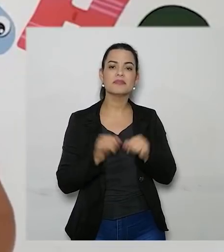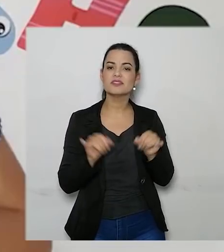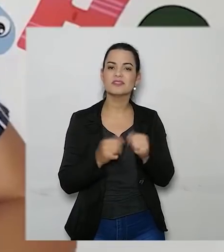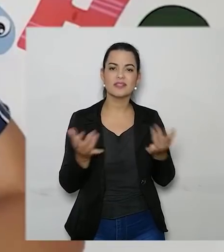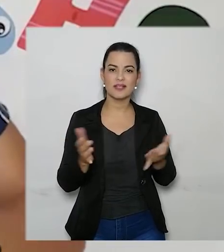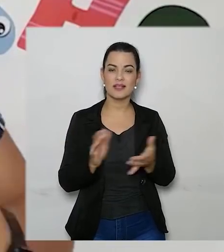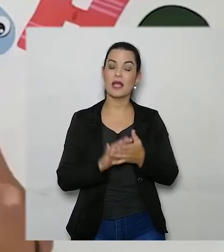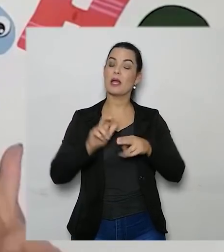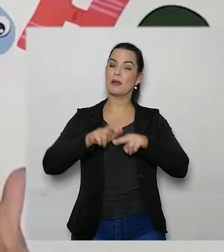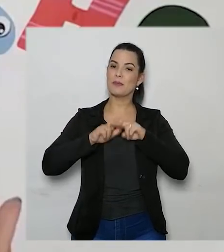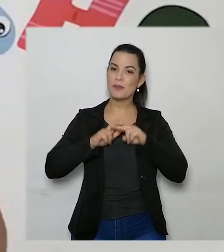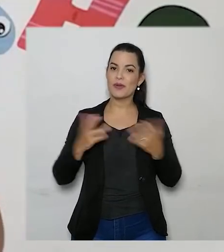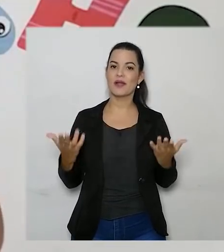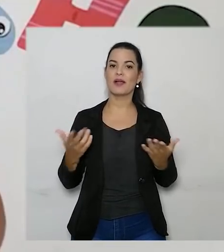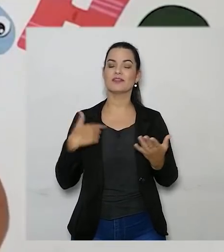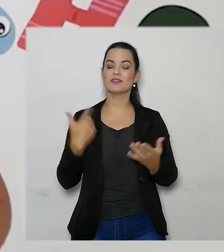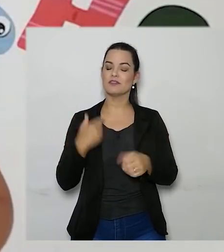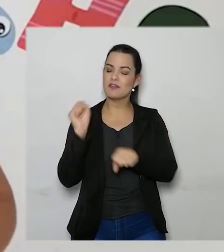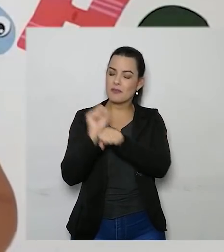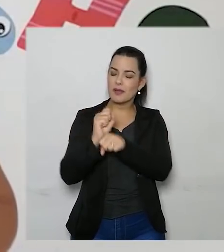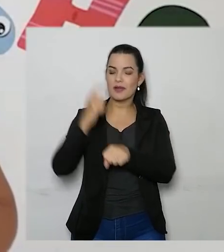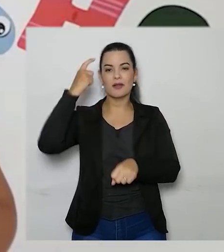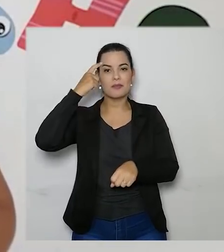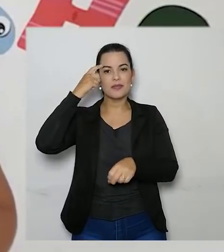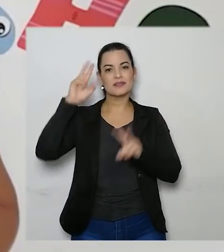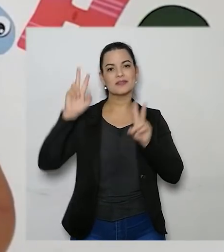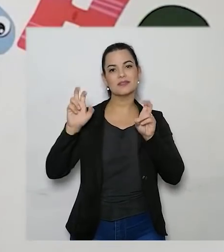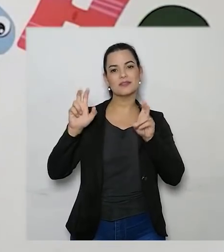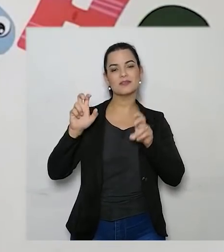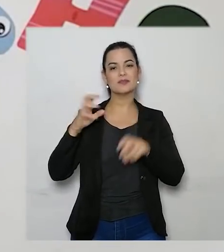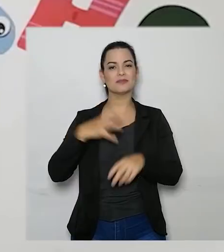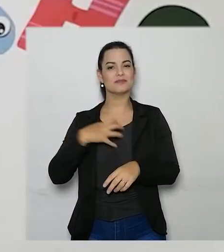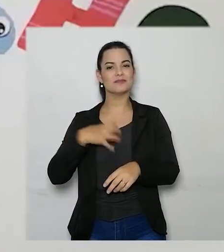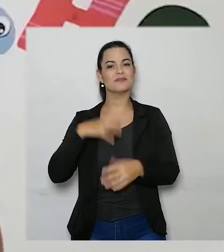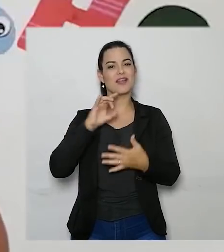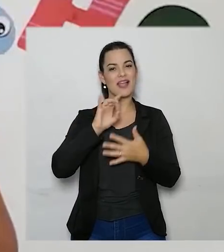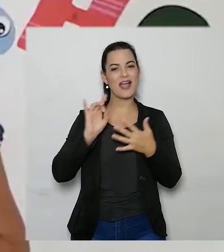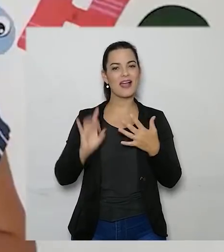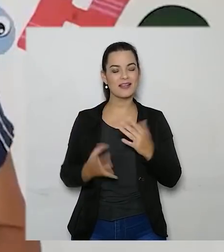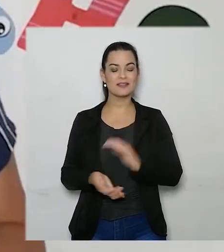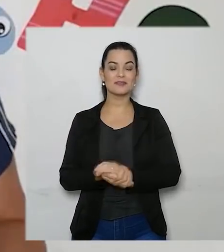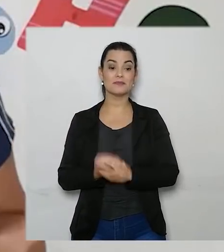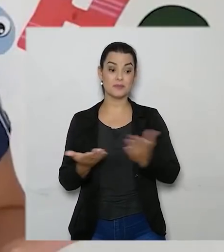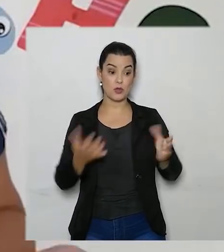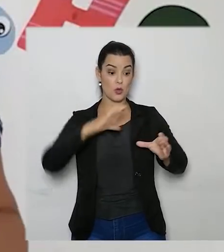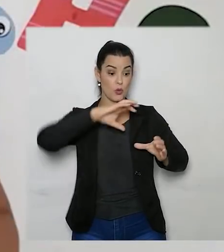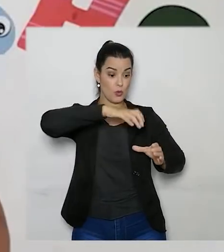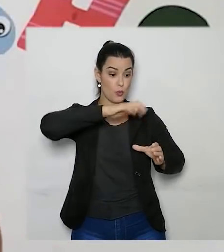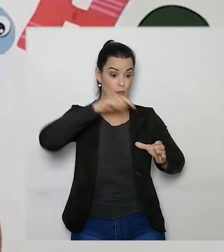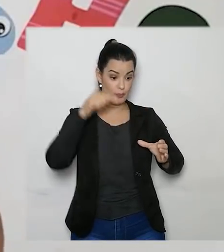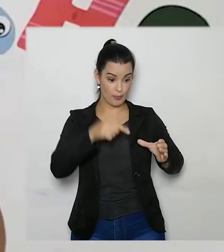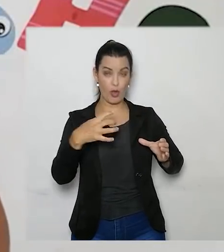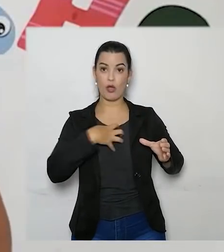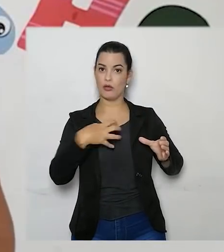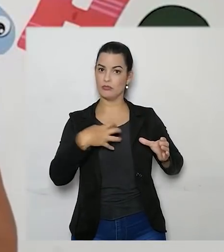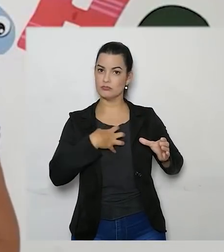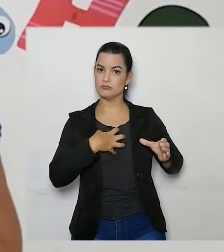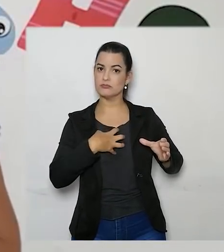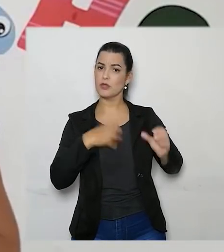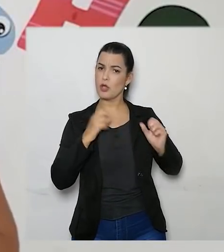a respeito de todos esses sentimentos aí. Esse pote dos sentimentos, ele pode continuar com